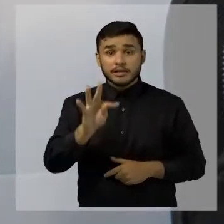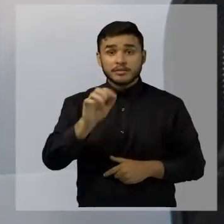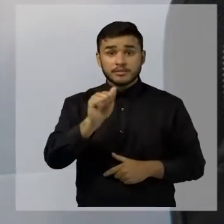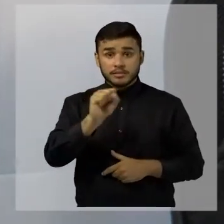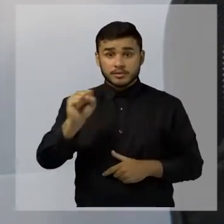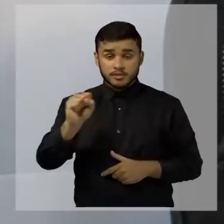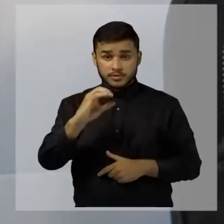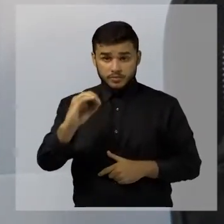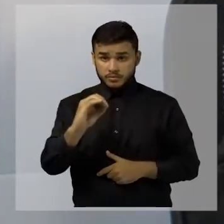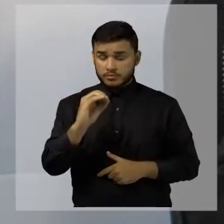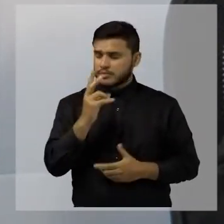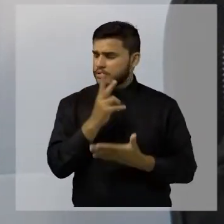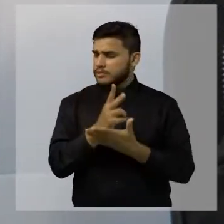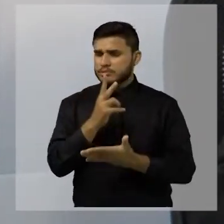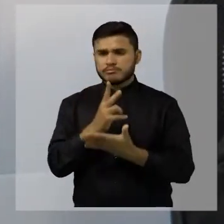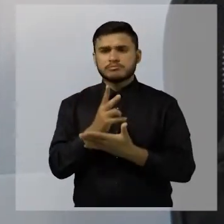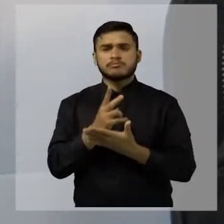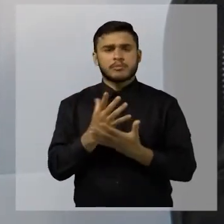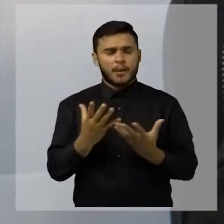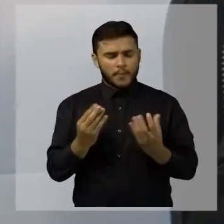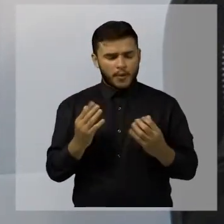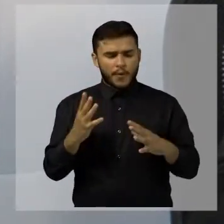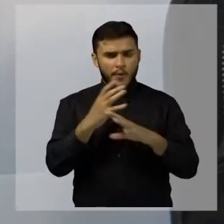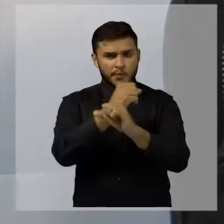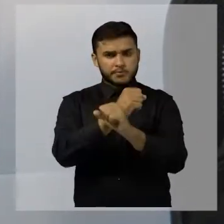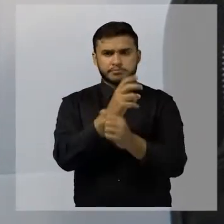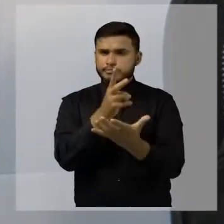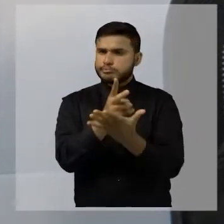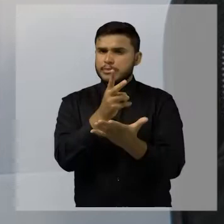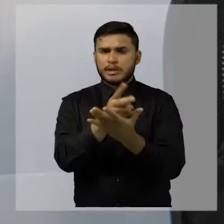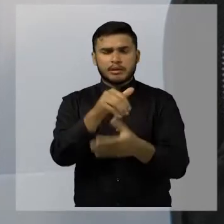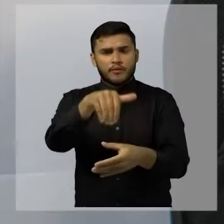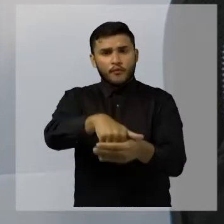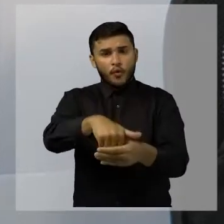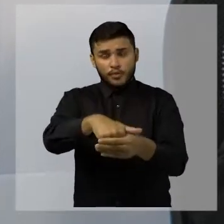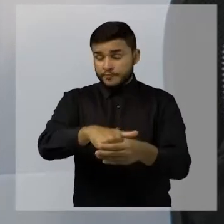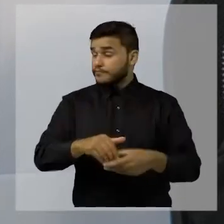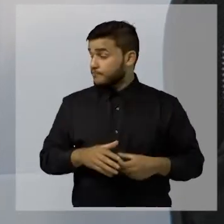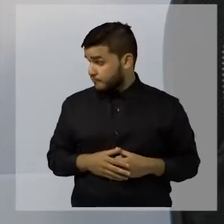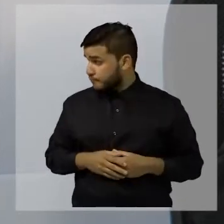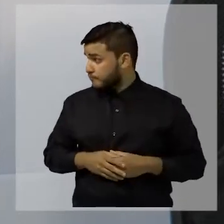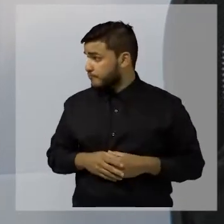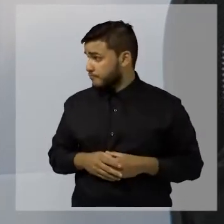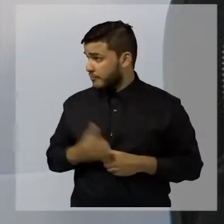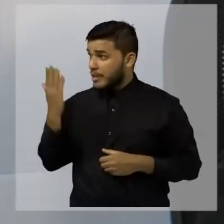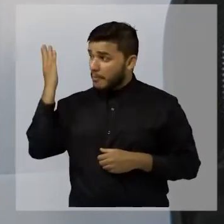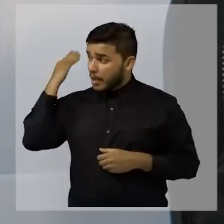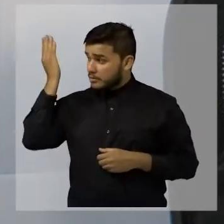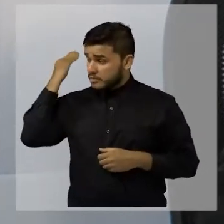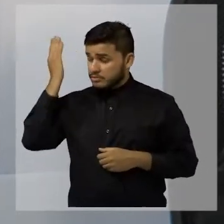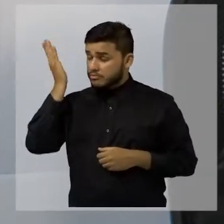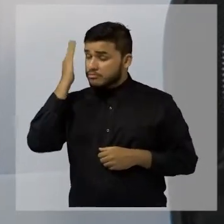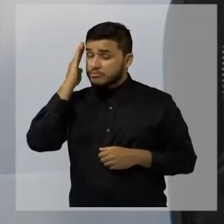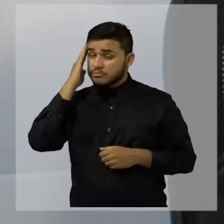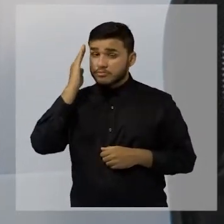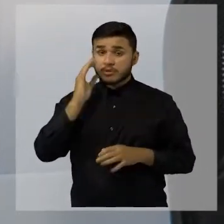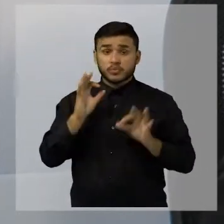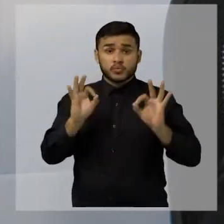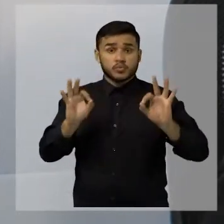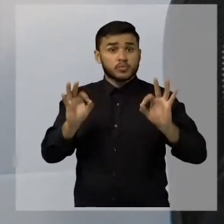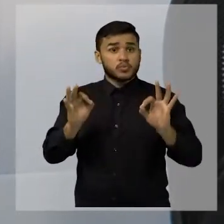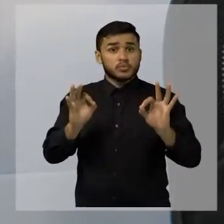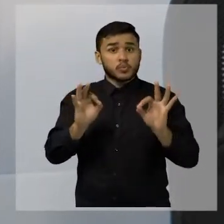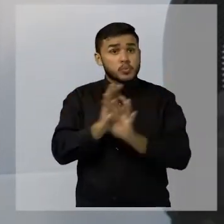capital, um eleitorado fixo. Esse eleitorado, não tendo uma liderança local tassista